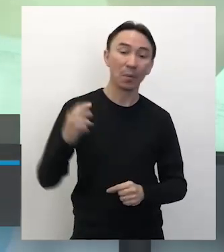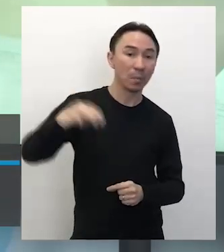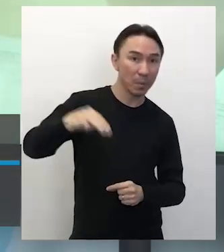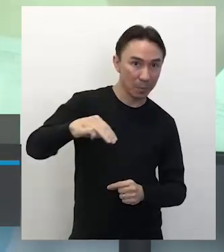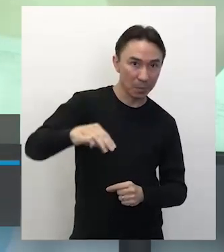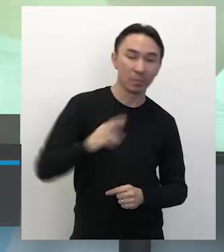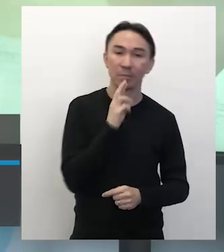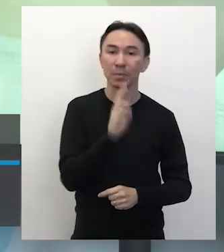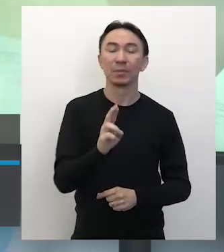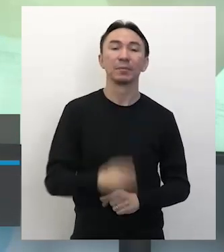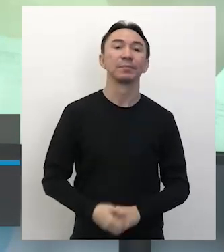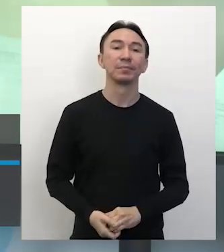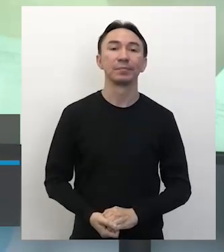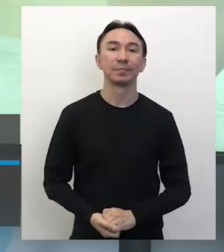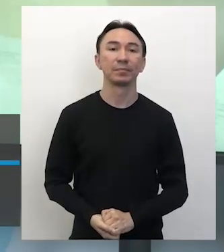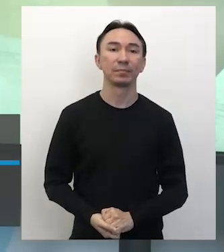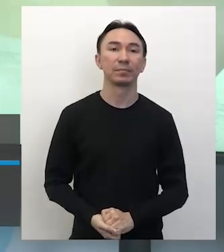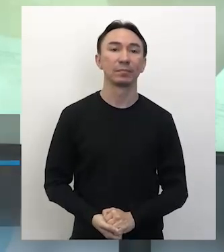lá no chat.